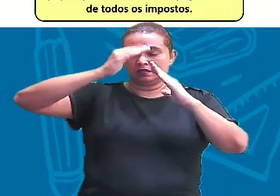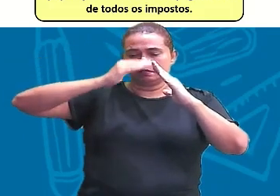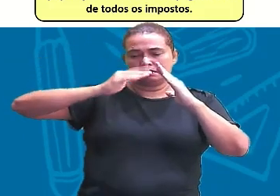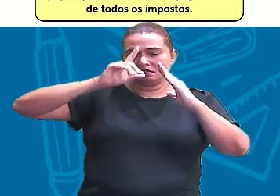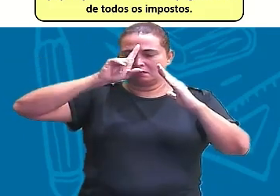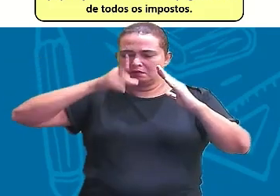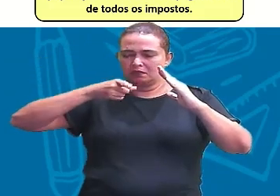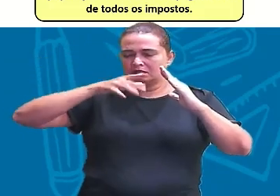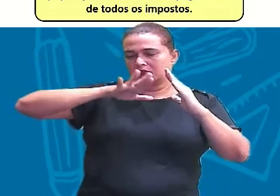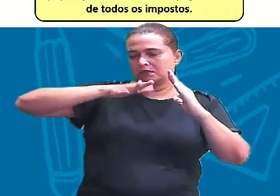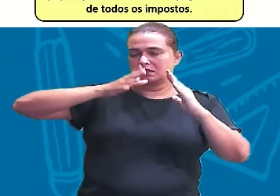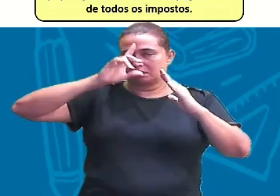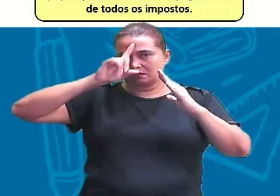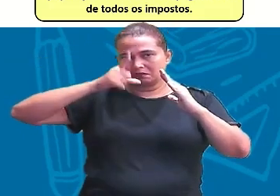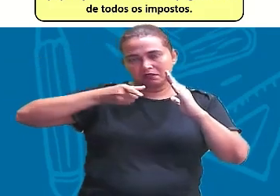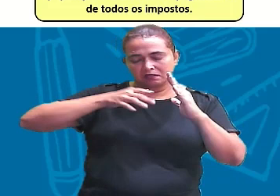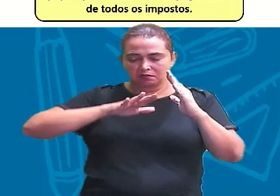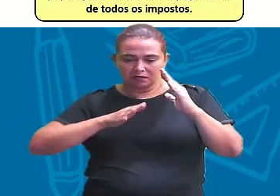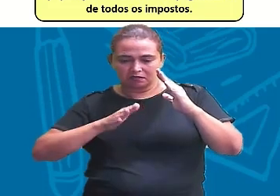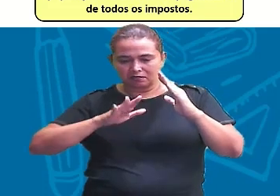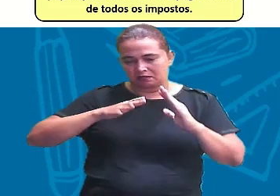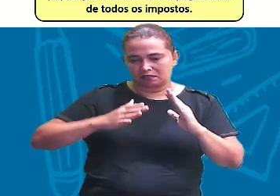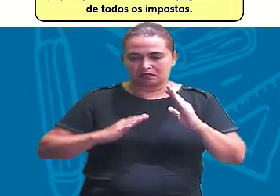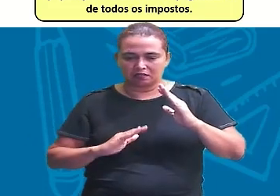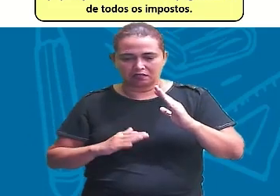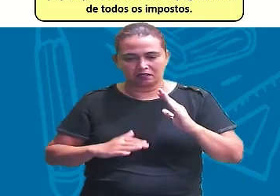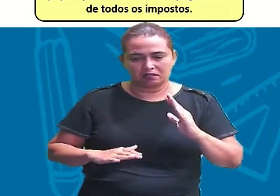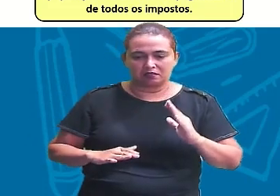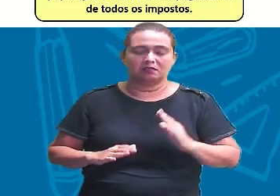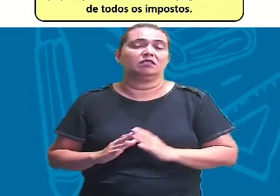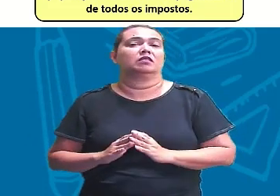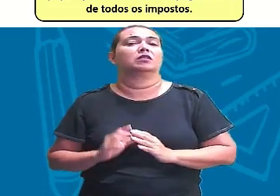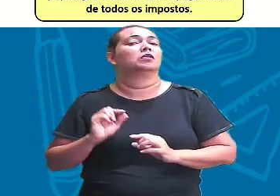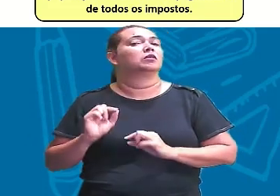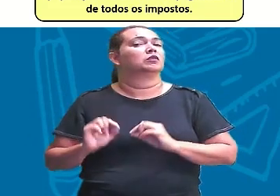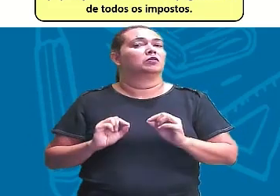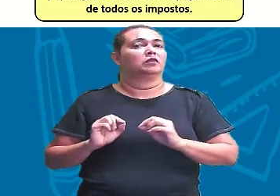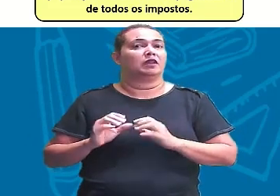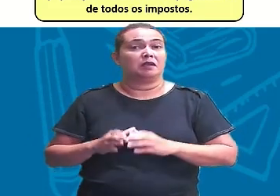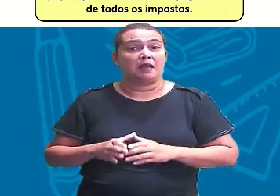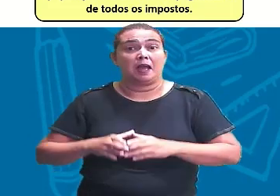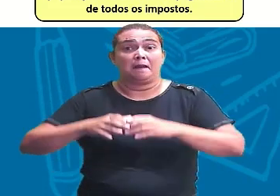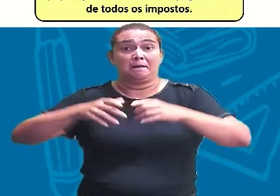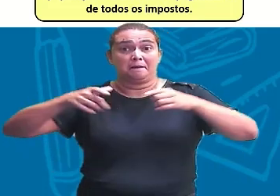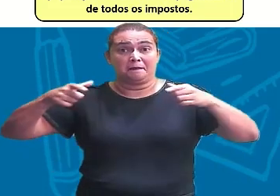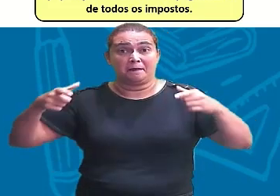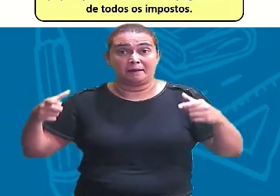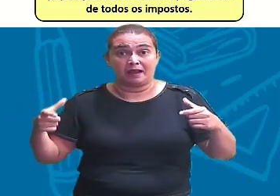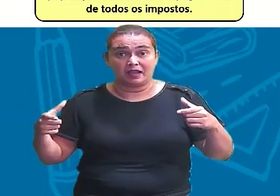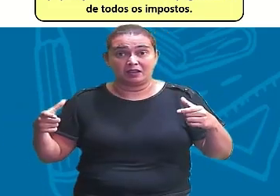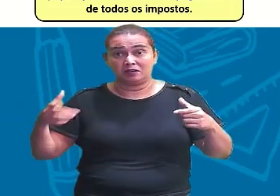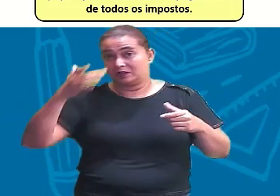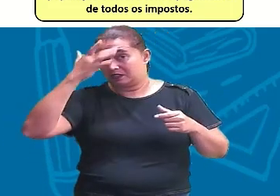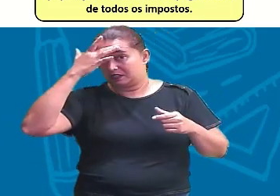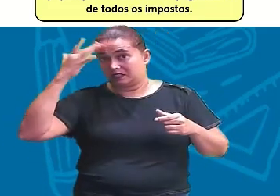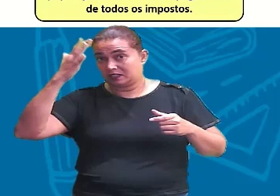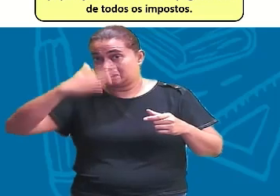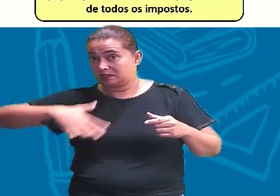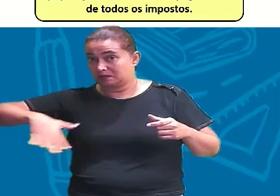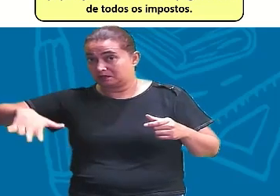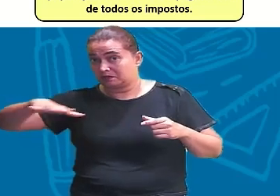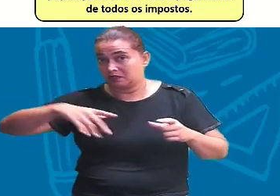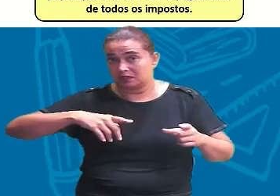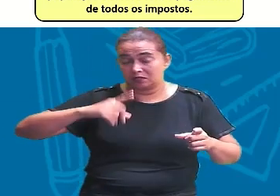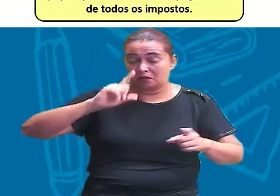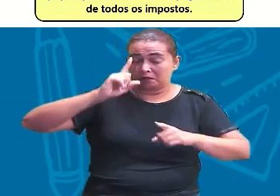parte da sociedade francesa não tinha poder político, né? Não conseguia mandar em suas próprias vidas. E mais,